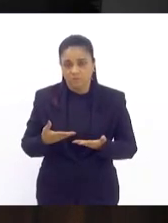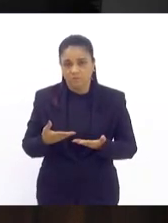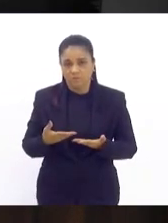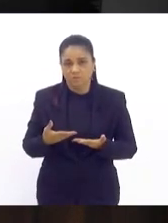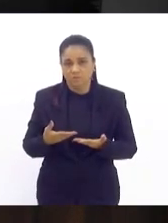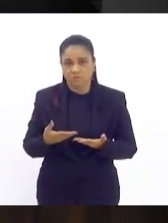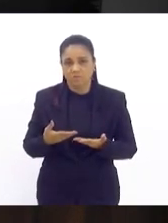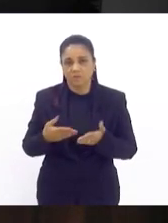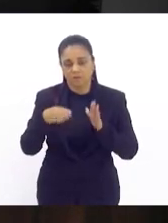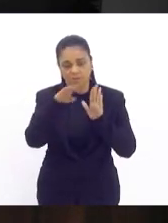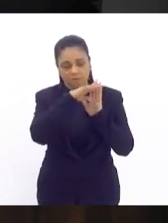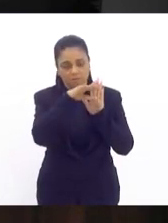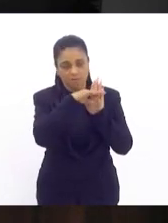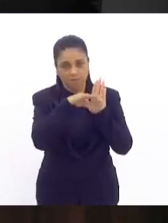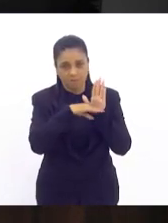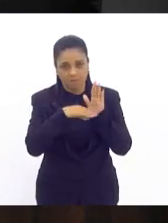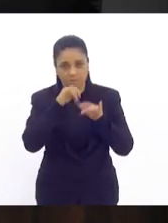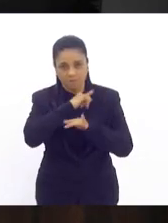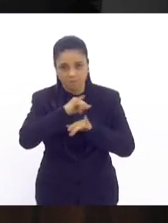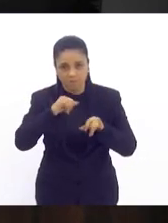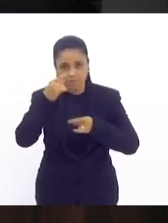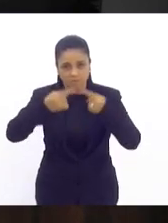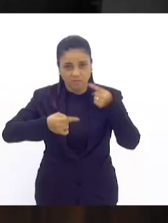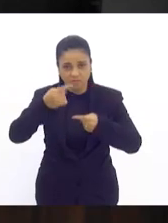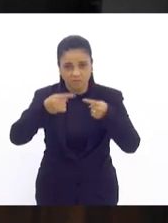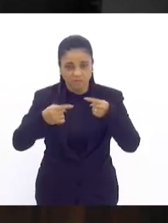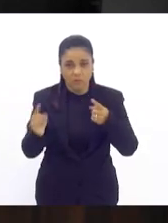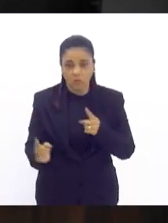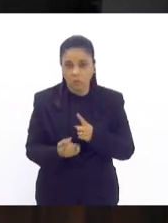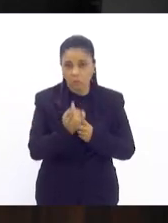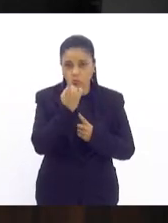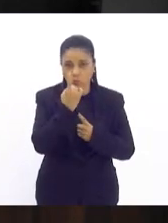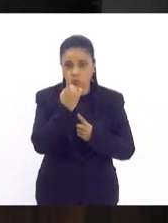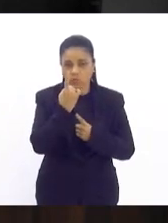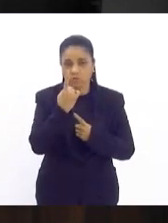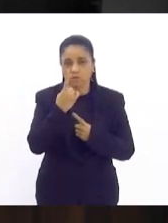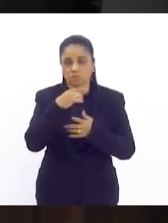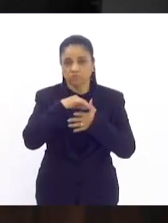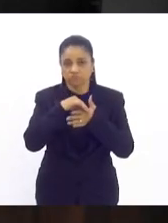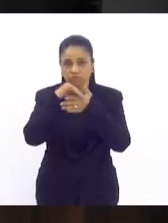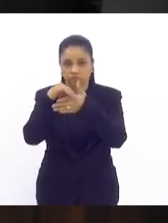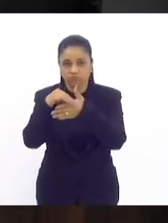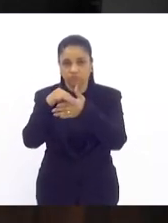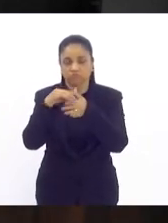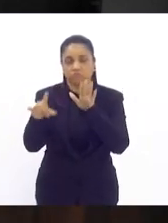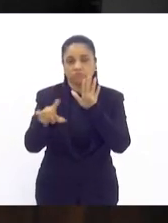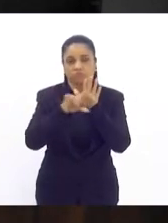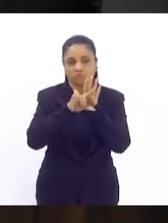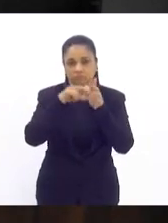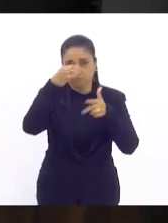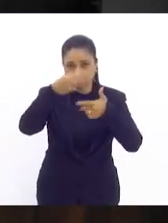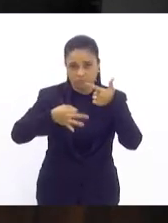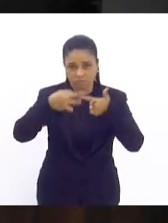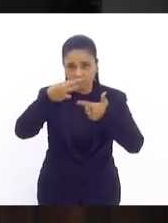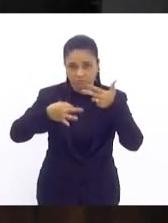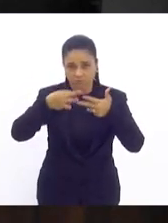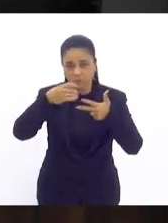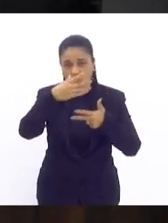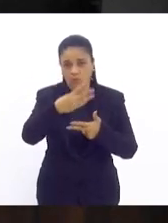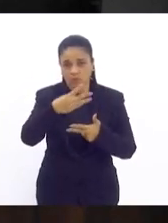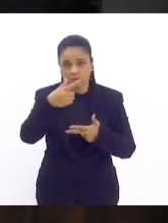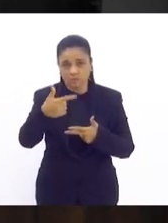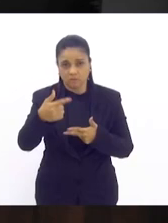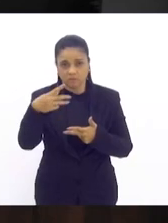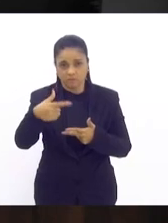a nossa pauta anuncio em discussão única indicação Legislativa número 42 de 2023 de